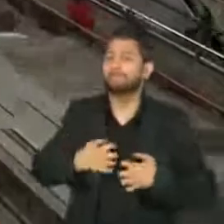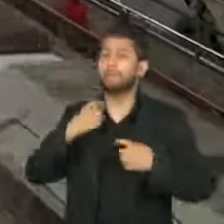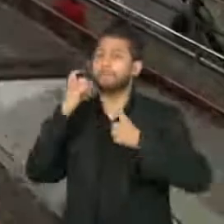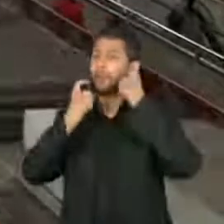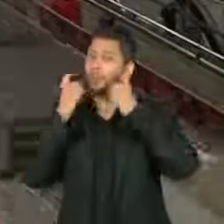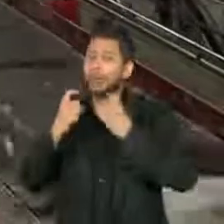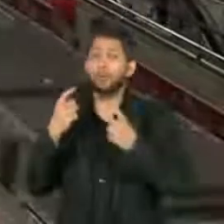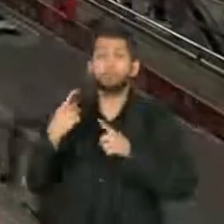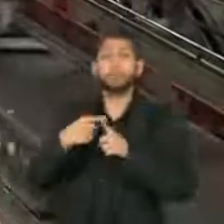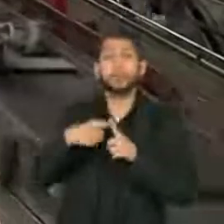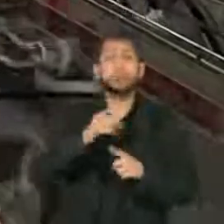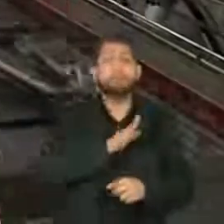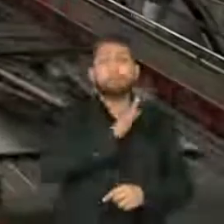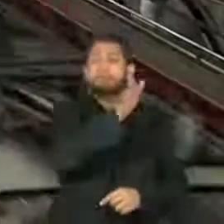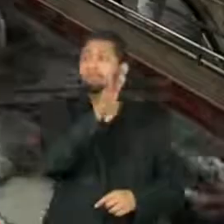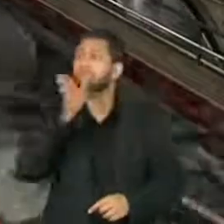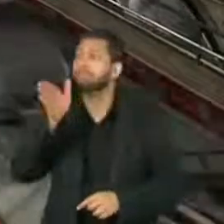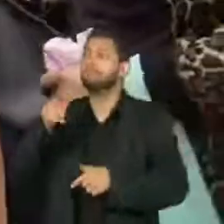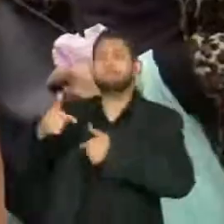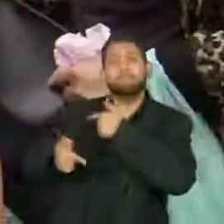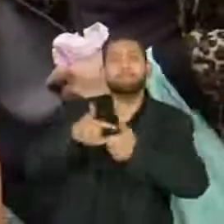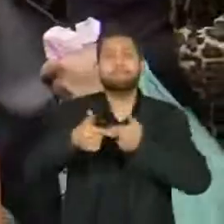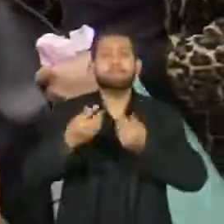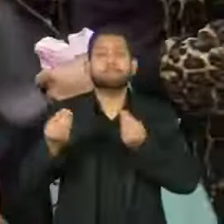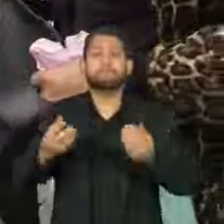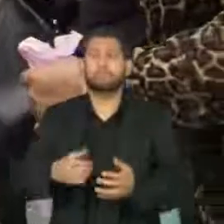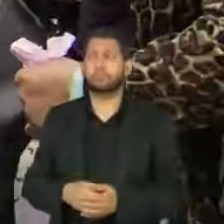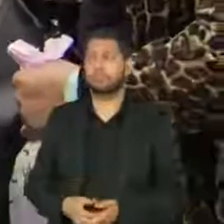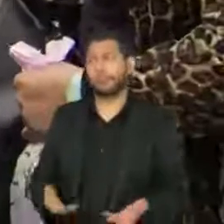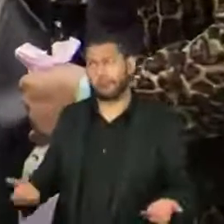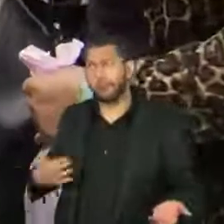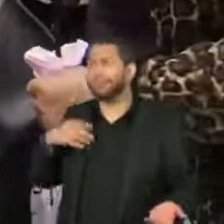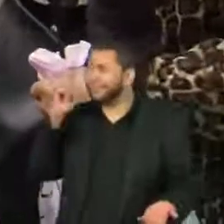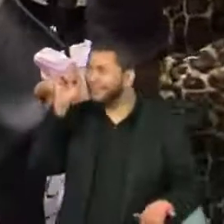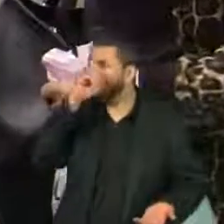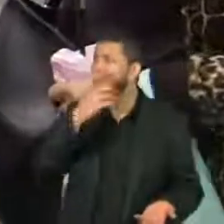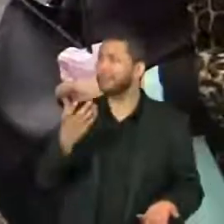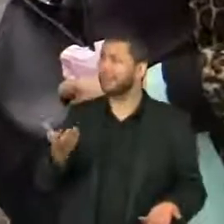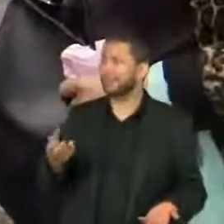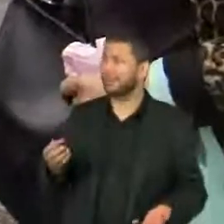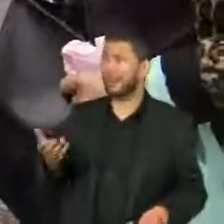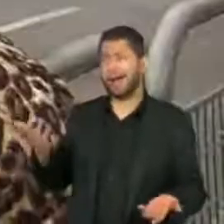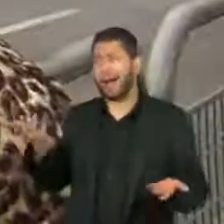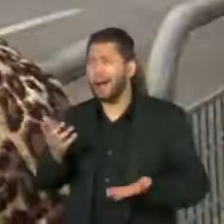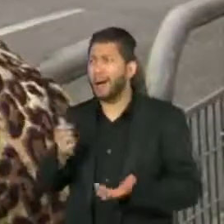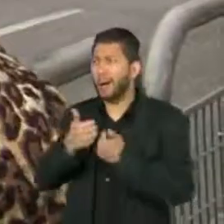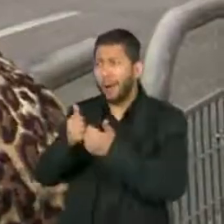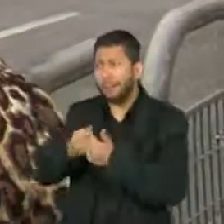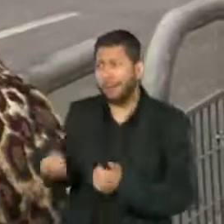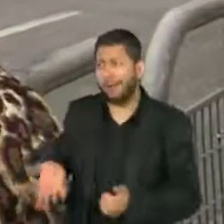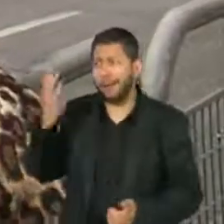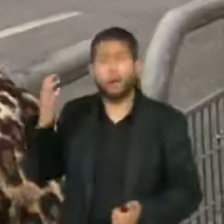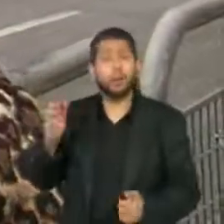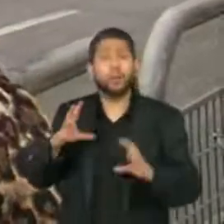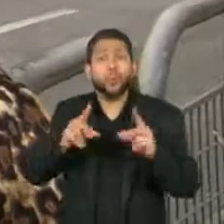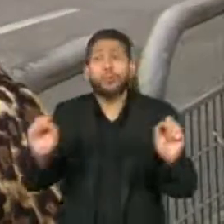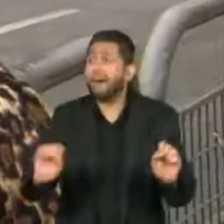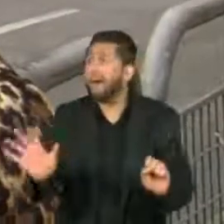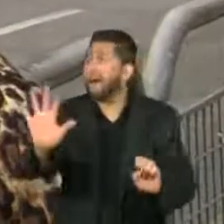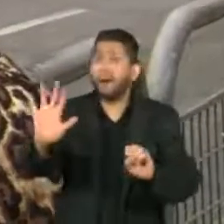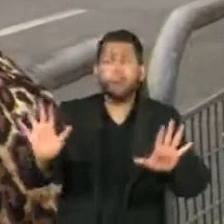se movimentar na região metropolitana. Não está fácil as coisas, ainda aumentar a condução, né? Está muito caro, tudo está muito